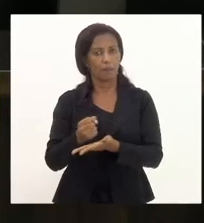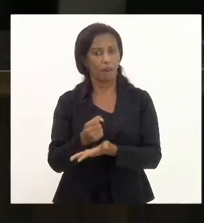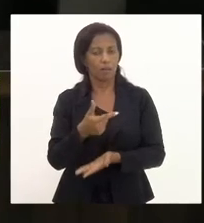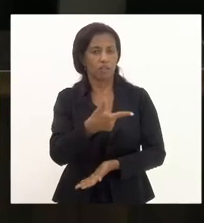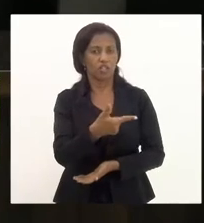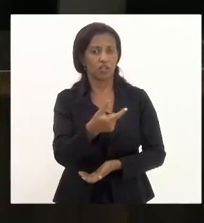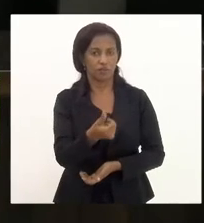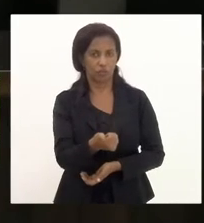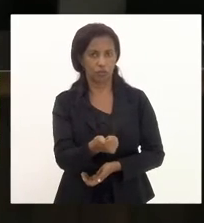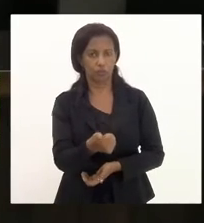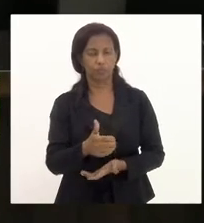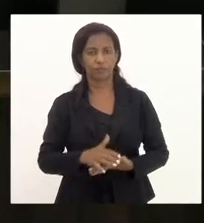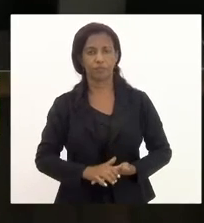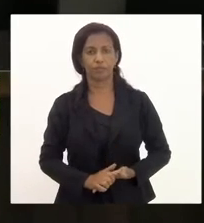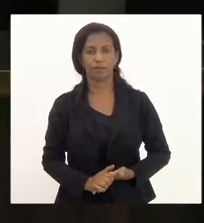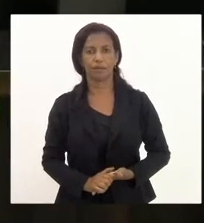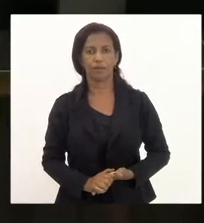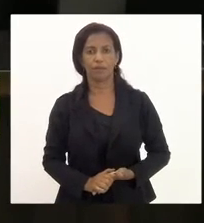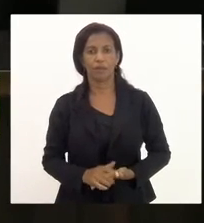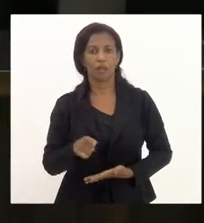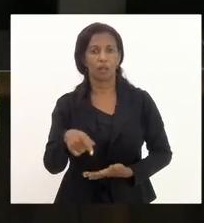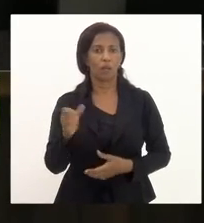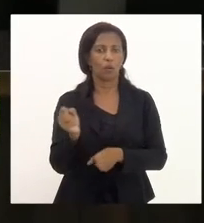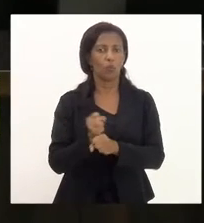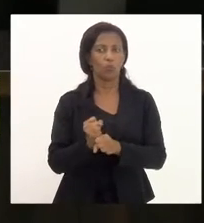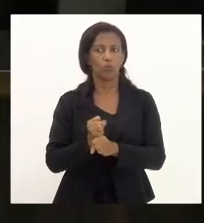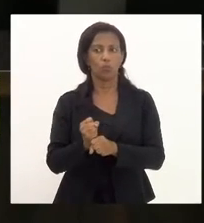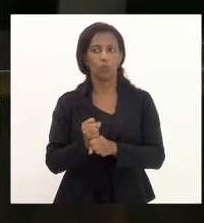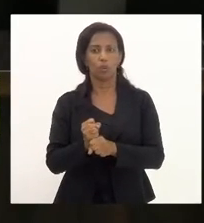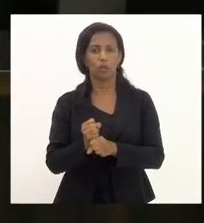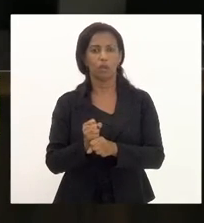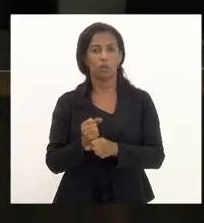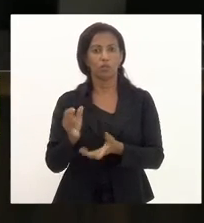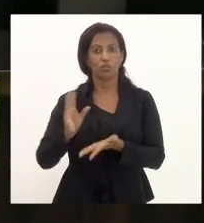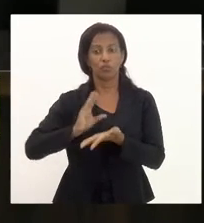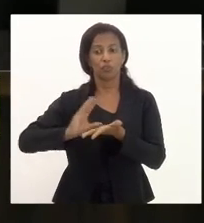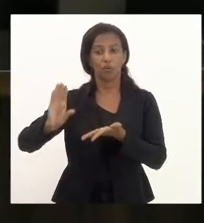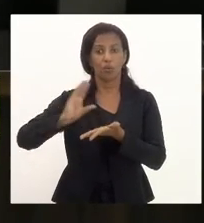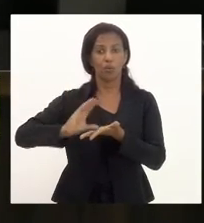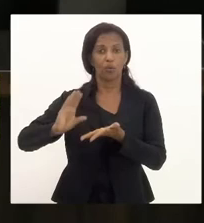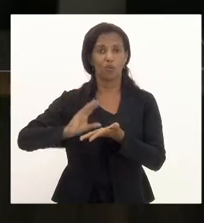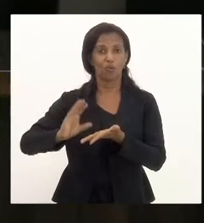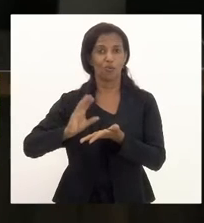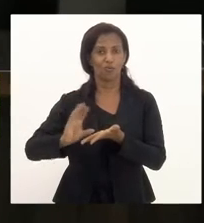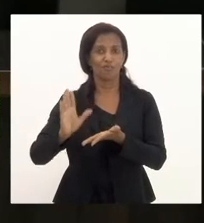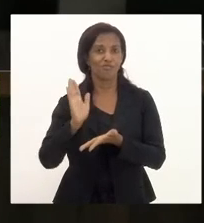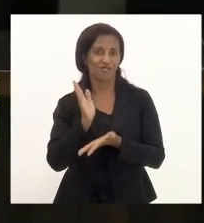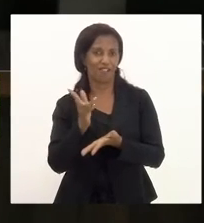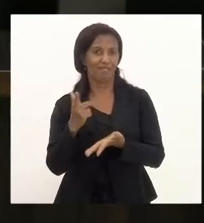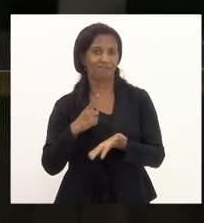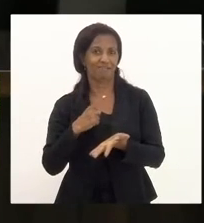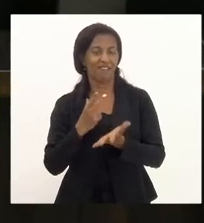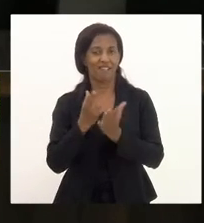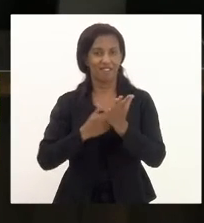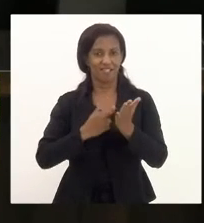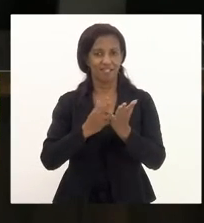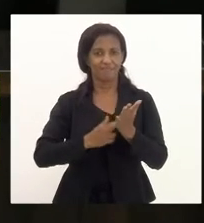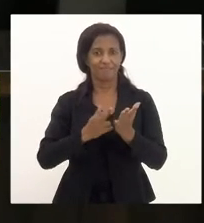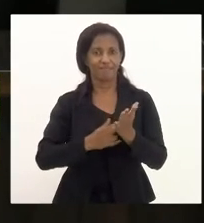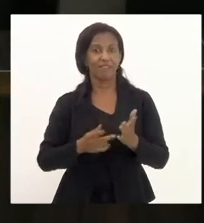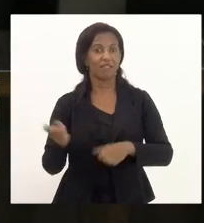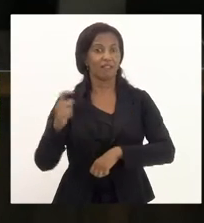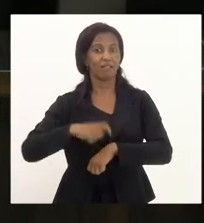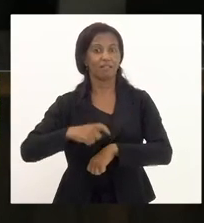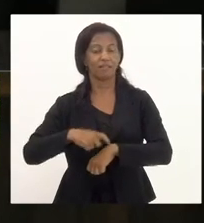2021 porque é um ano de uma hora volume de receitas como sua ordem vossa excelência e